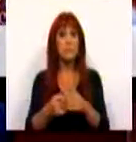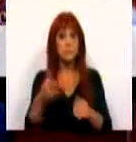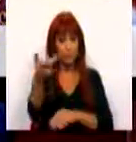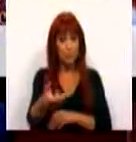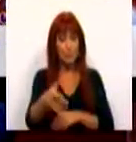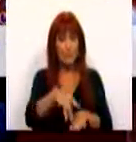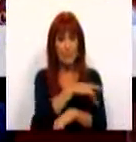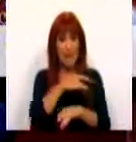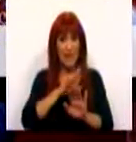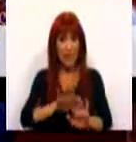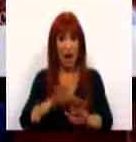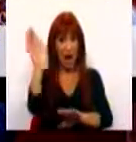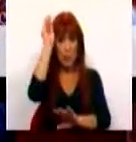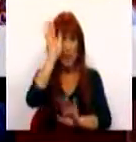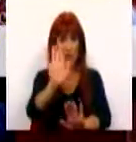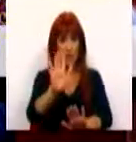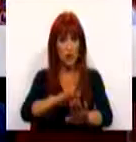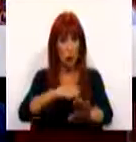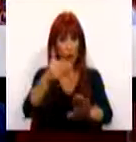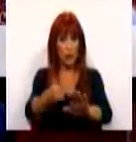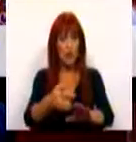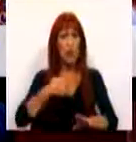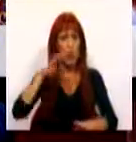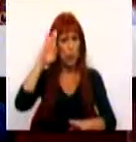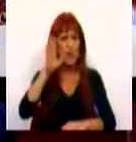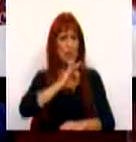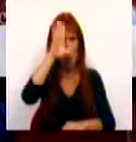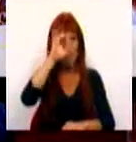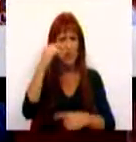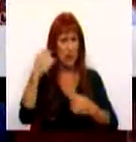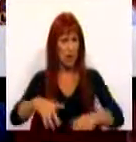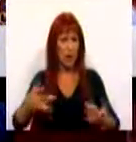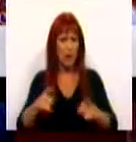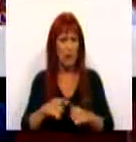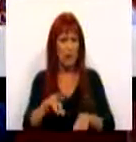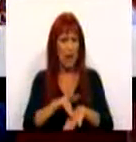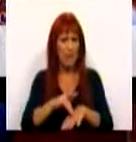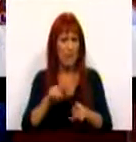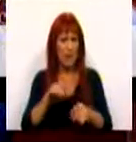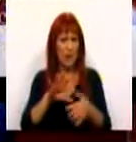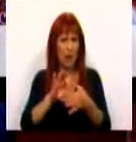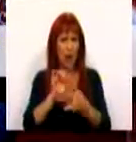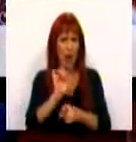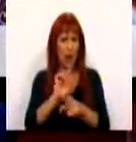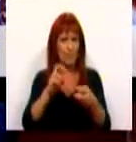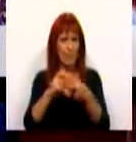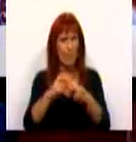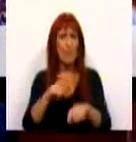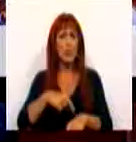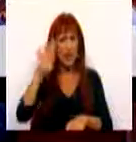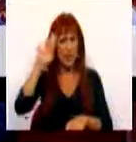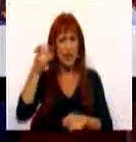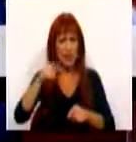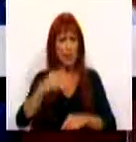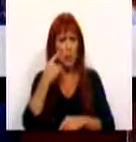fixação de médicos no interior. E sei que o Senhor Ministro tem sensibilidade a esta questão, porque sei também